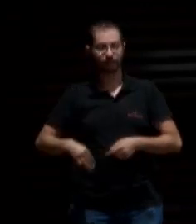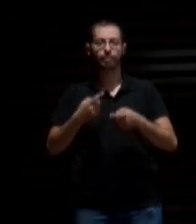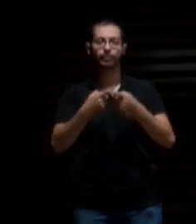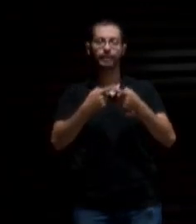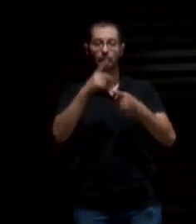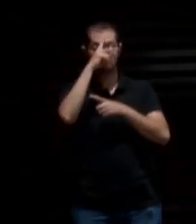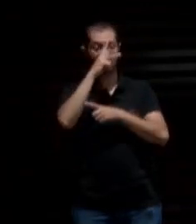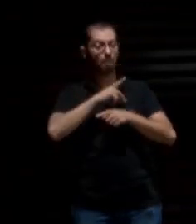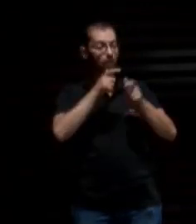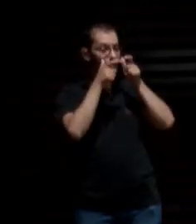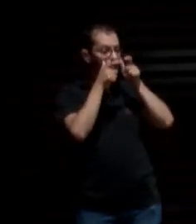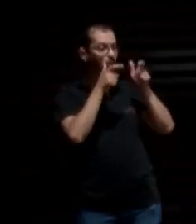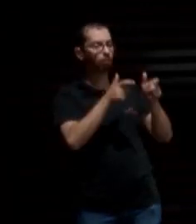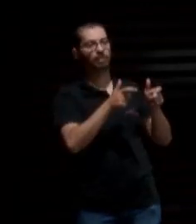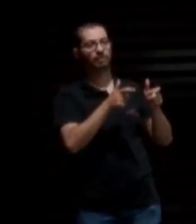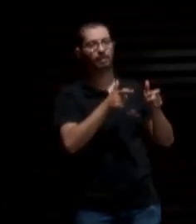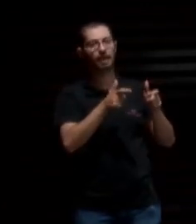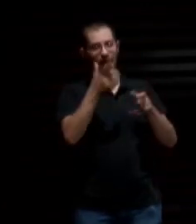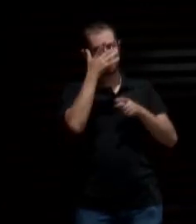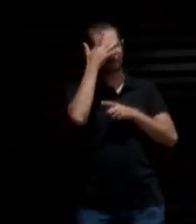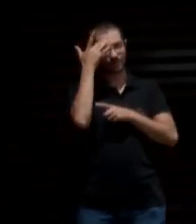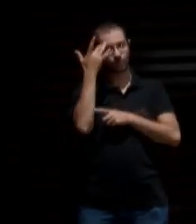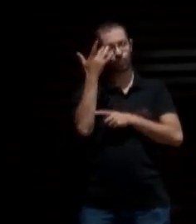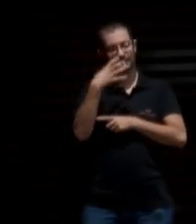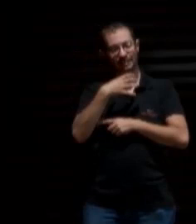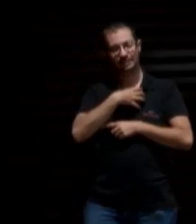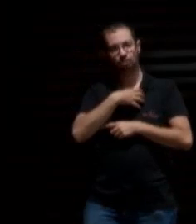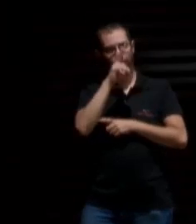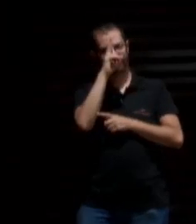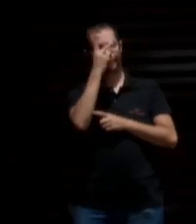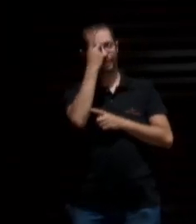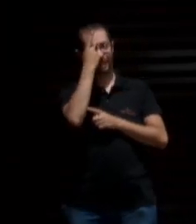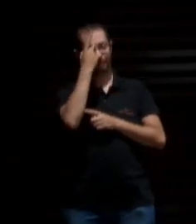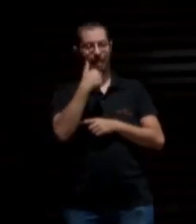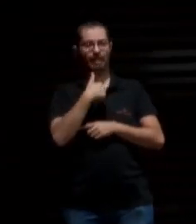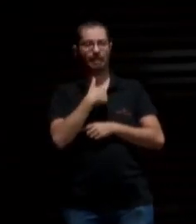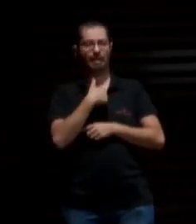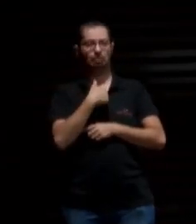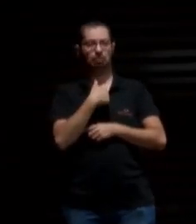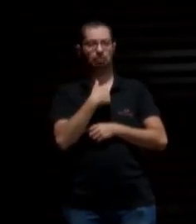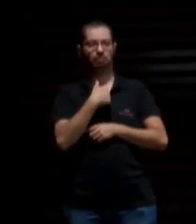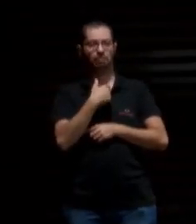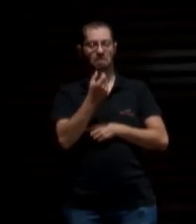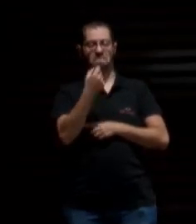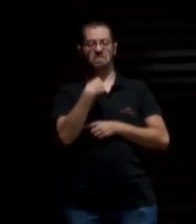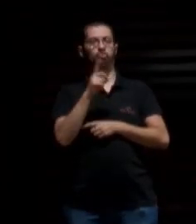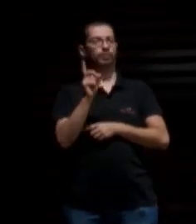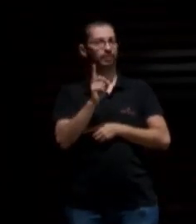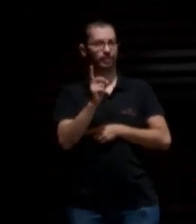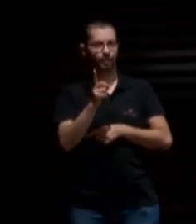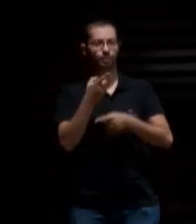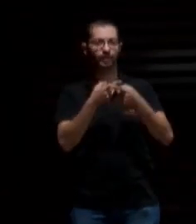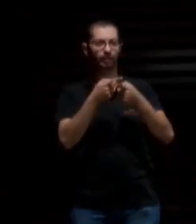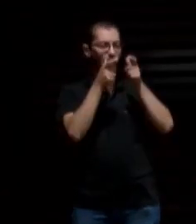Não é porque o cara está lá sendo enganado que ele é uma vítima, não. Ele está lá segundo a sua própria cobiça. Versículo 17. Pelo que o